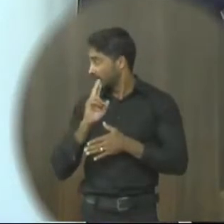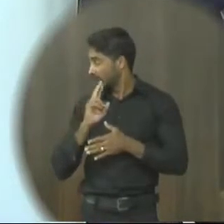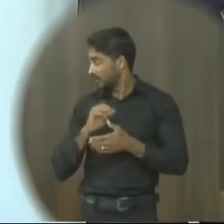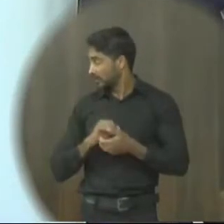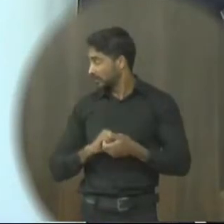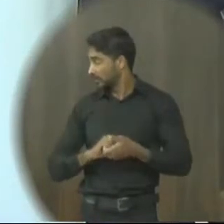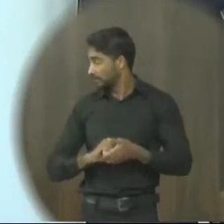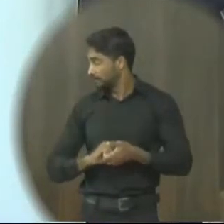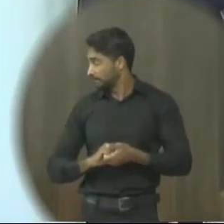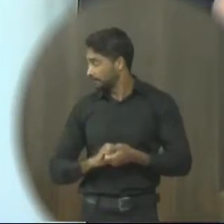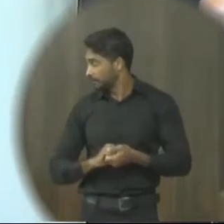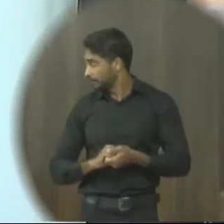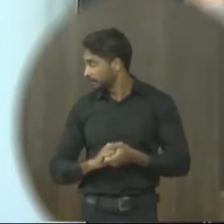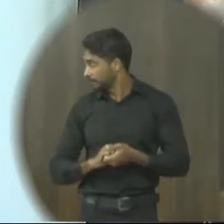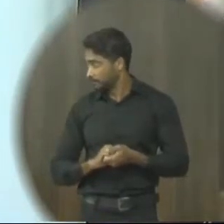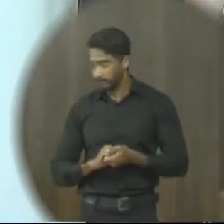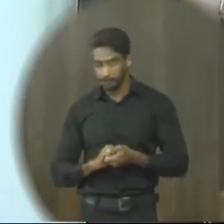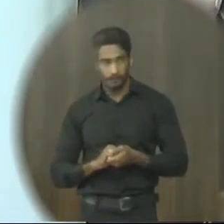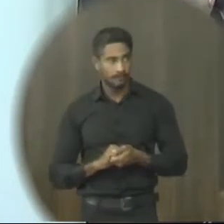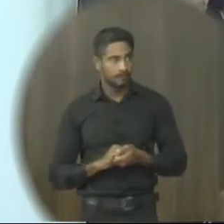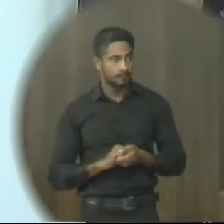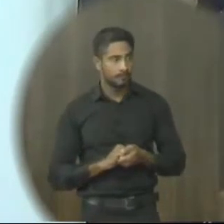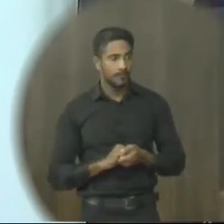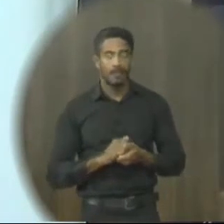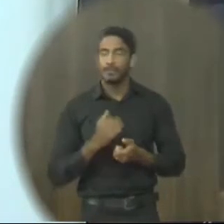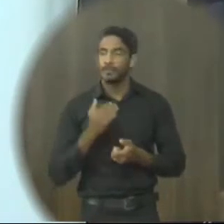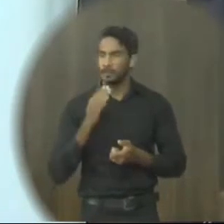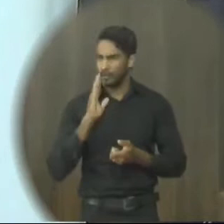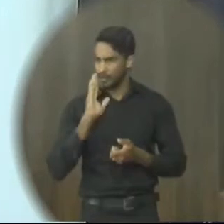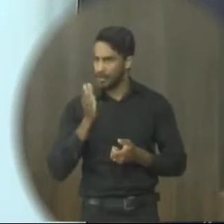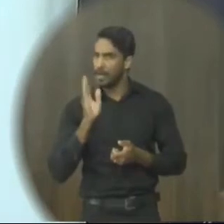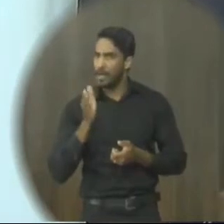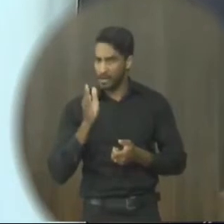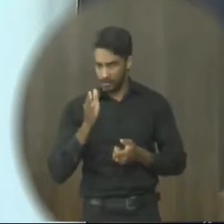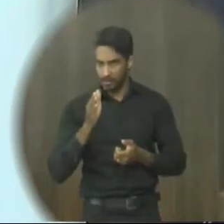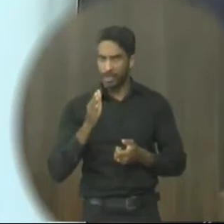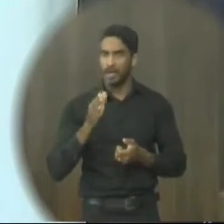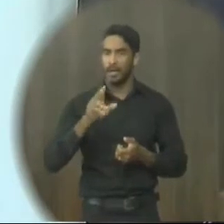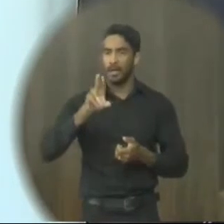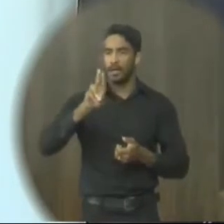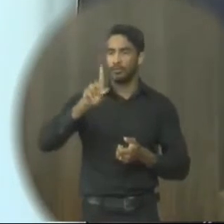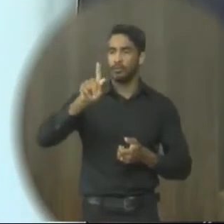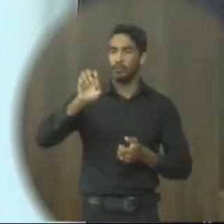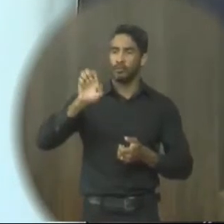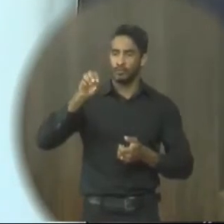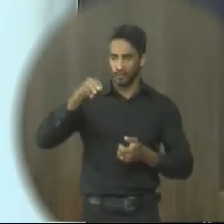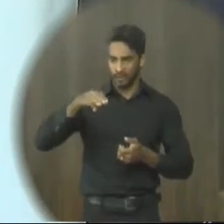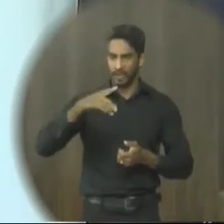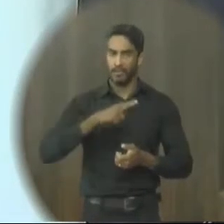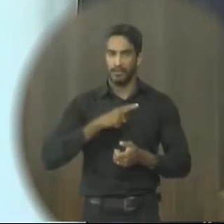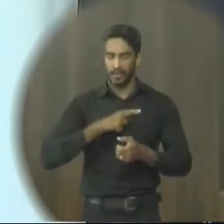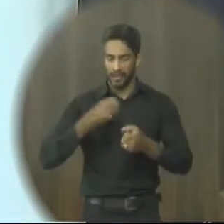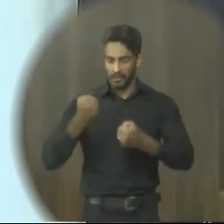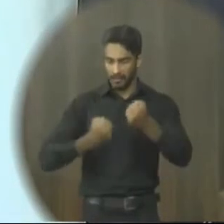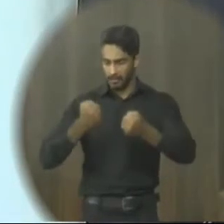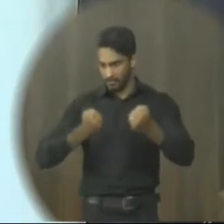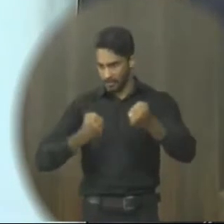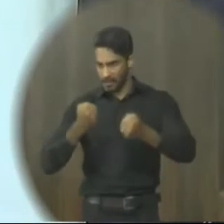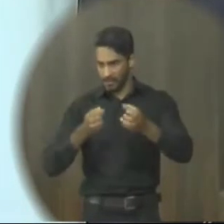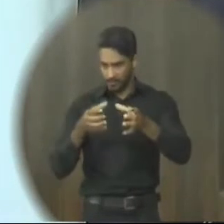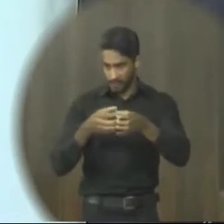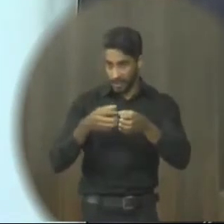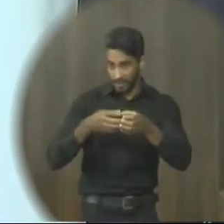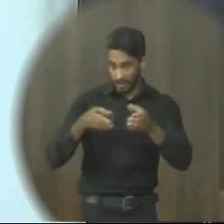ser bem objetivo na resposta. Nós fizemos um investimento no nosso setor de UGEM. Hoje a gente tem um caminhão, nós temos uma equipe do